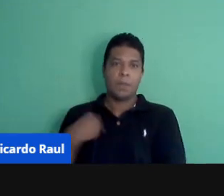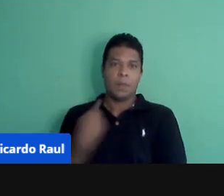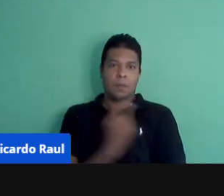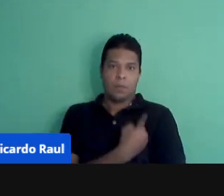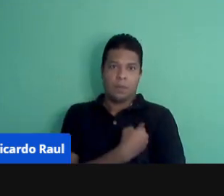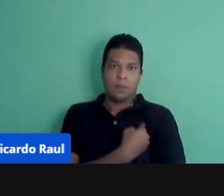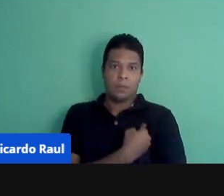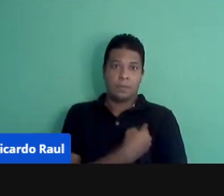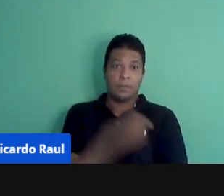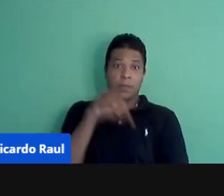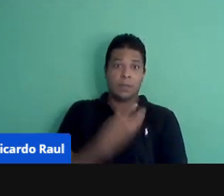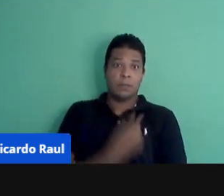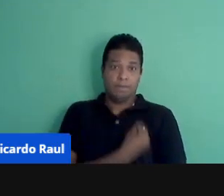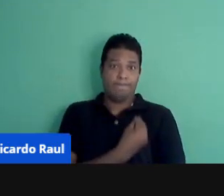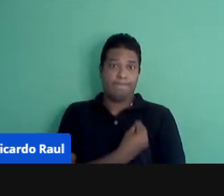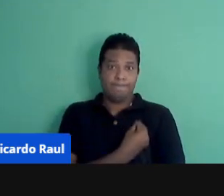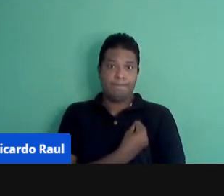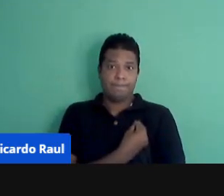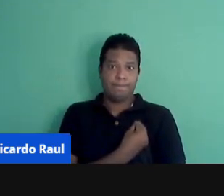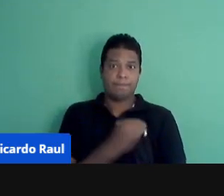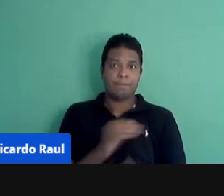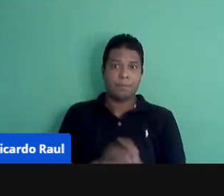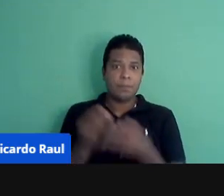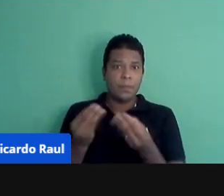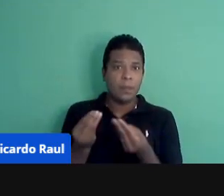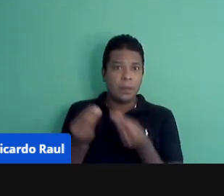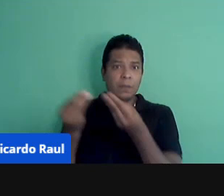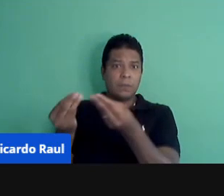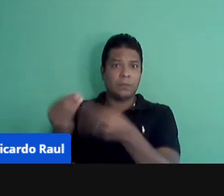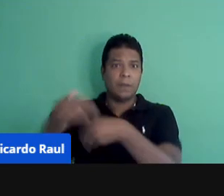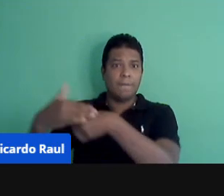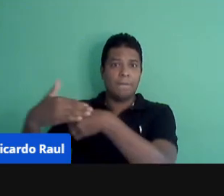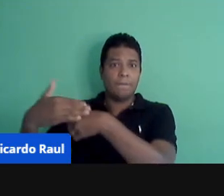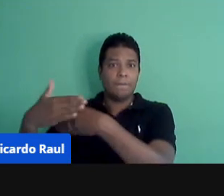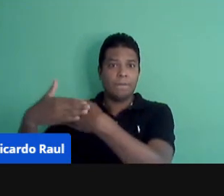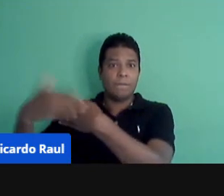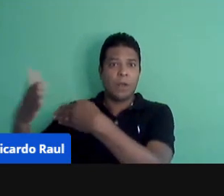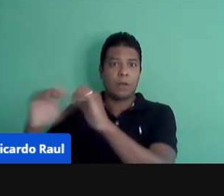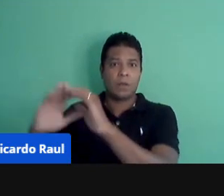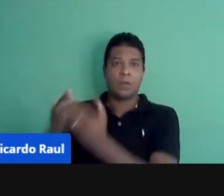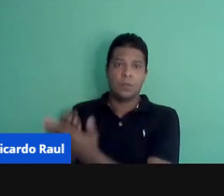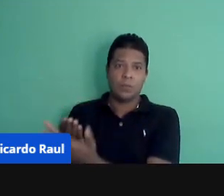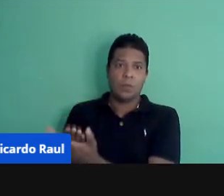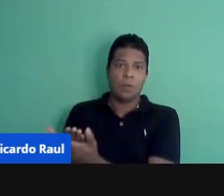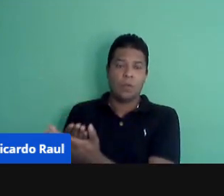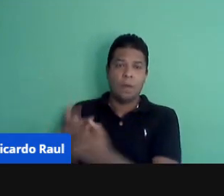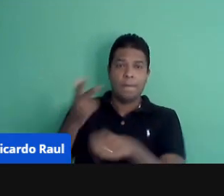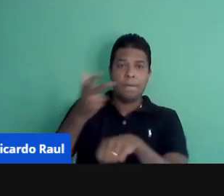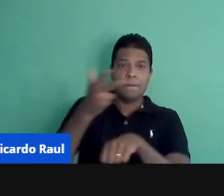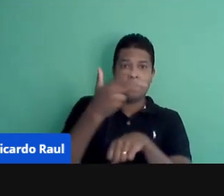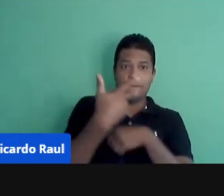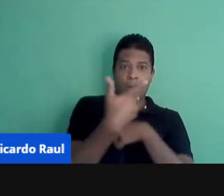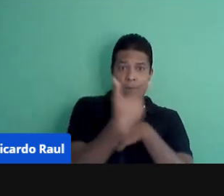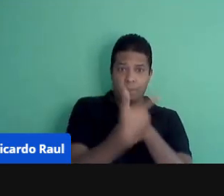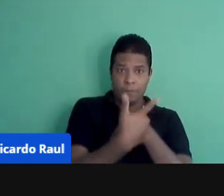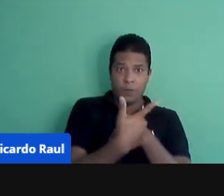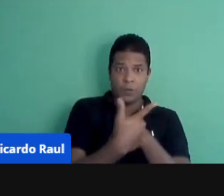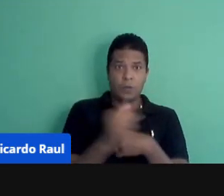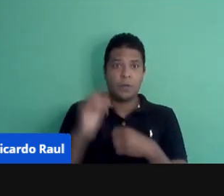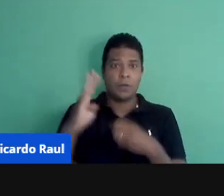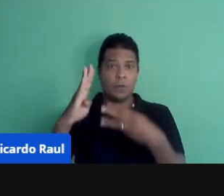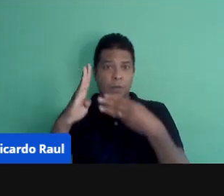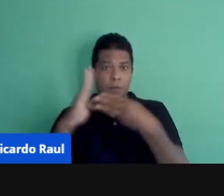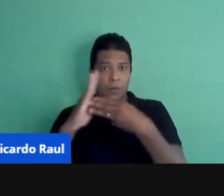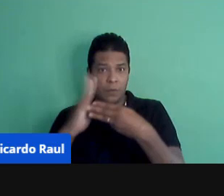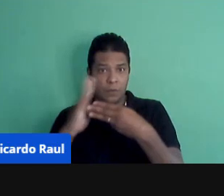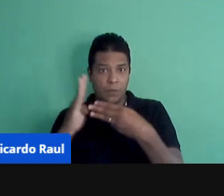estamos aqui proporcionando esse ensino fora da escola. Então, as videoaulas e os formulários e as